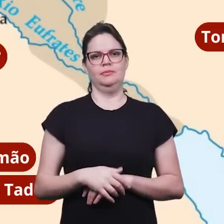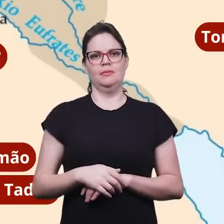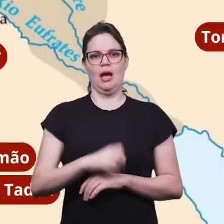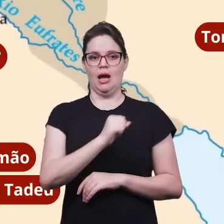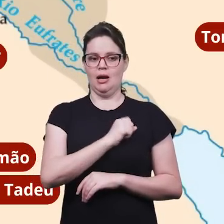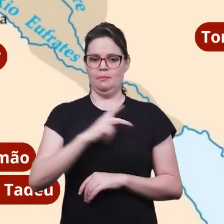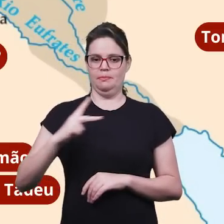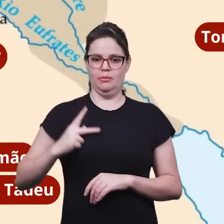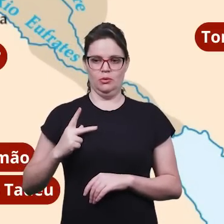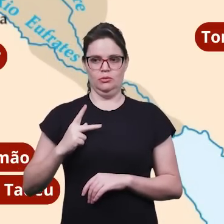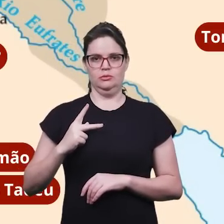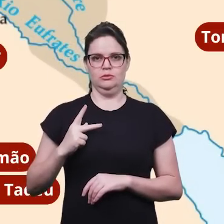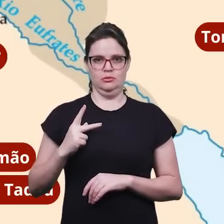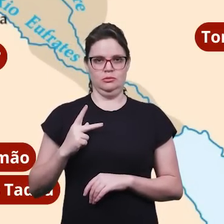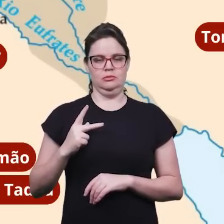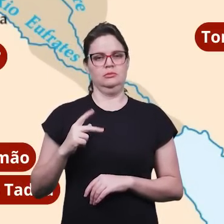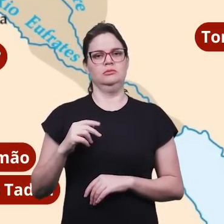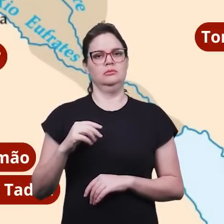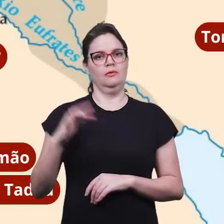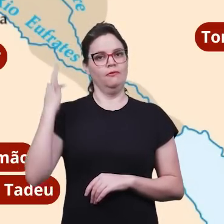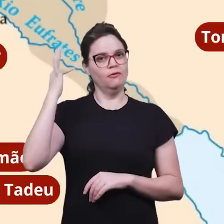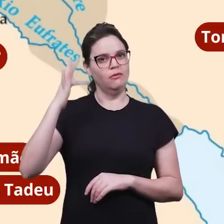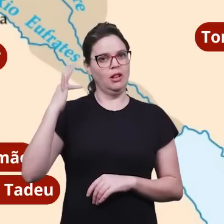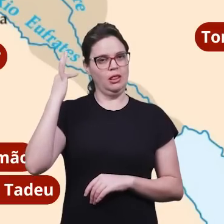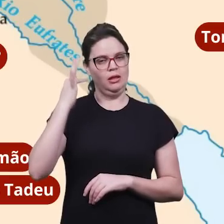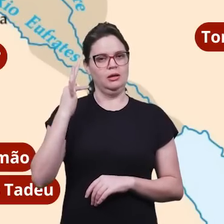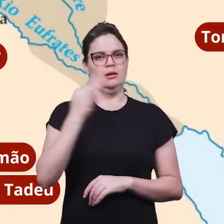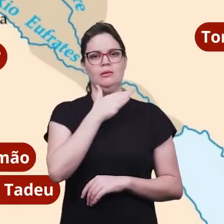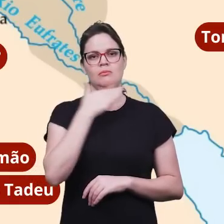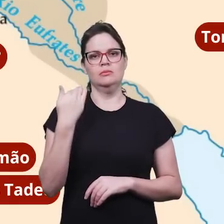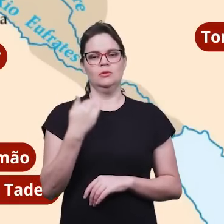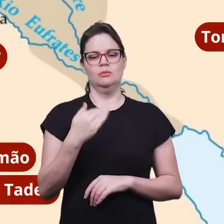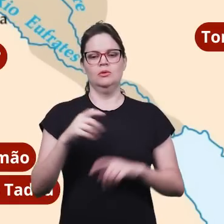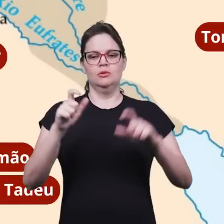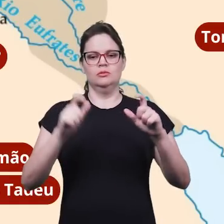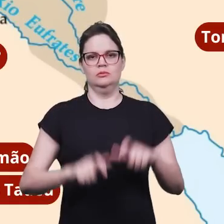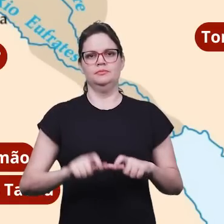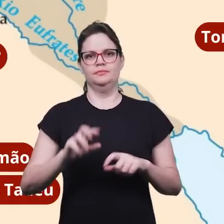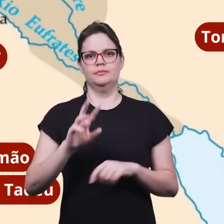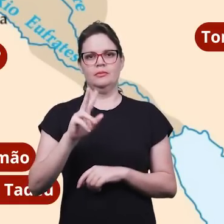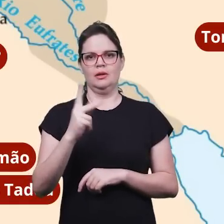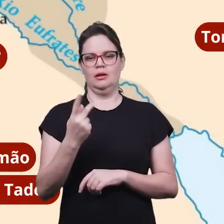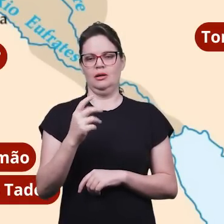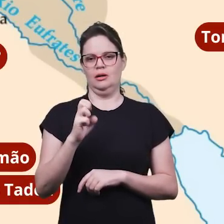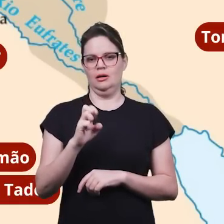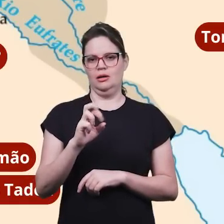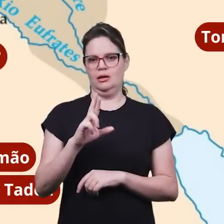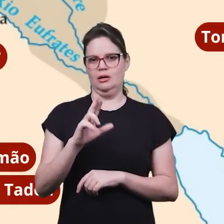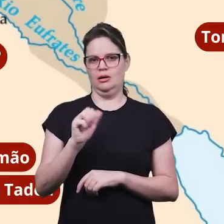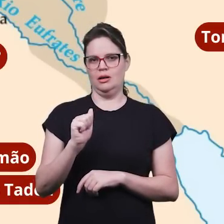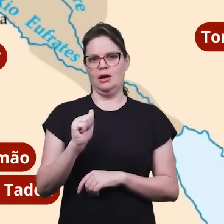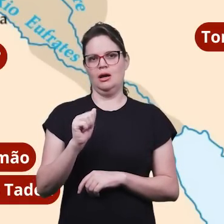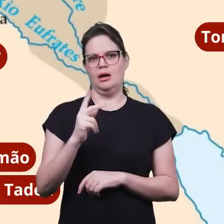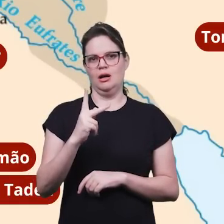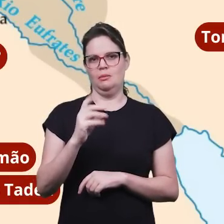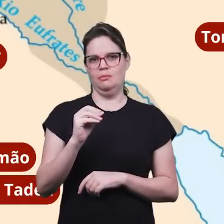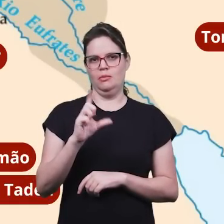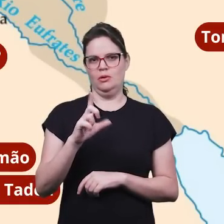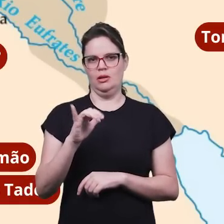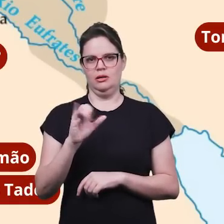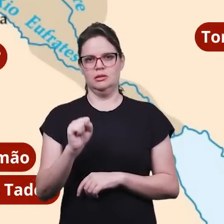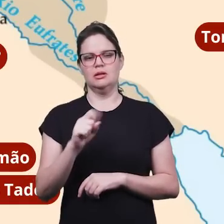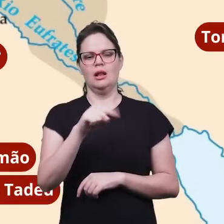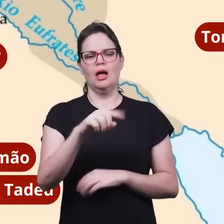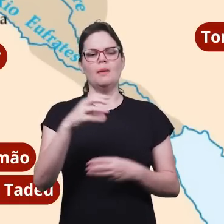diácono, é o Filipe apóstolo. Ele morreu na região ali de Herápolis, que nós fomos lá perto de Laodiceia, né, aquele